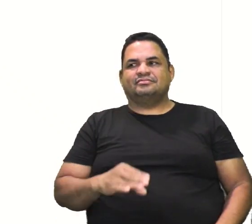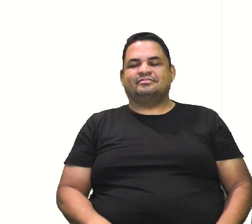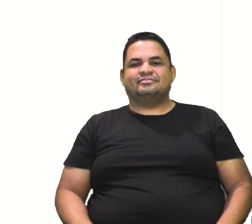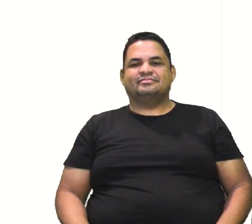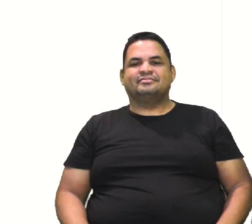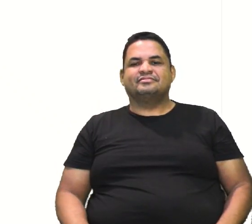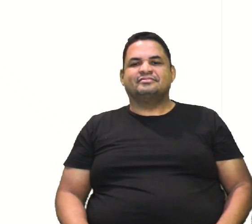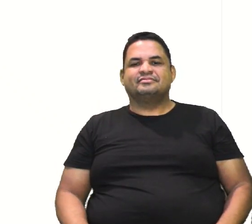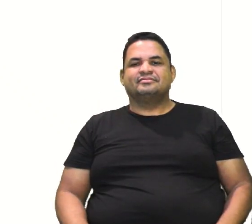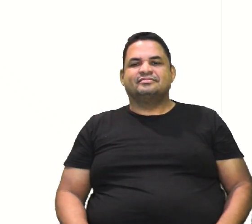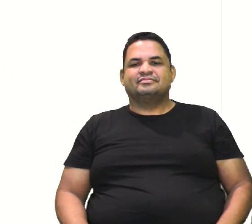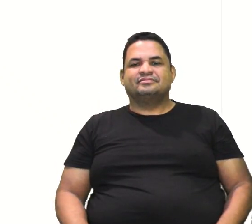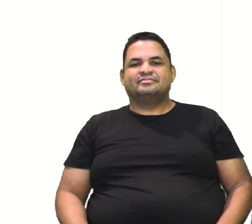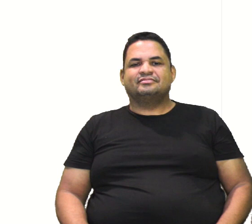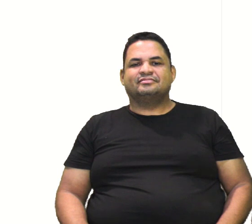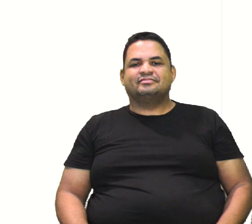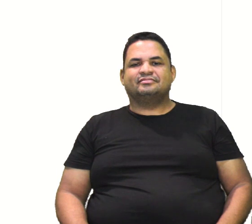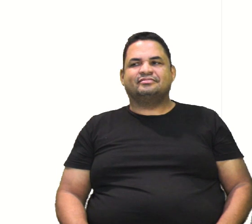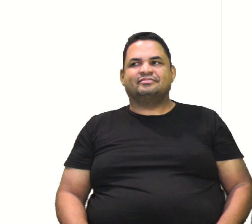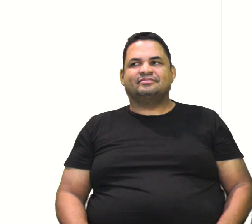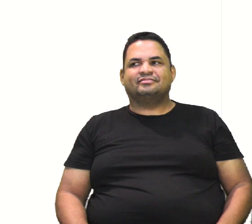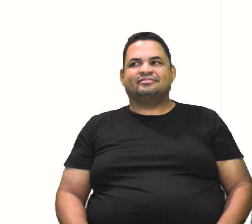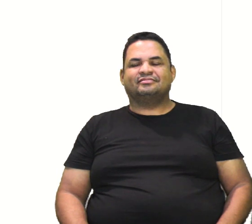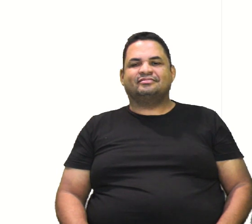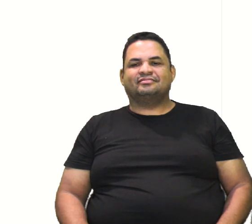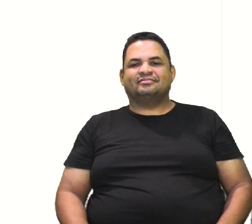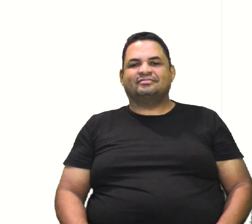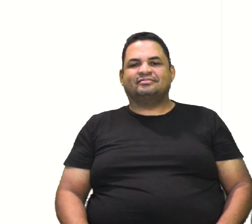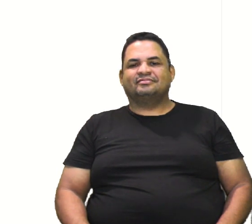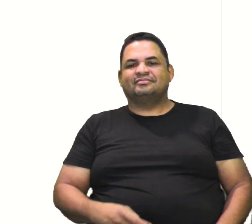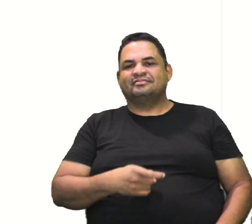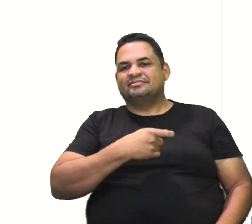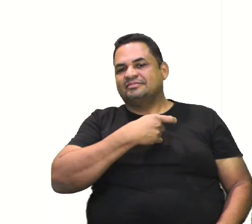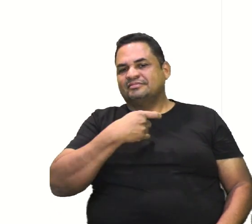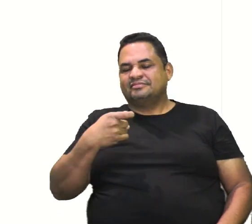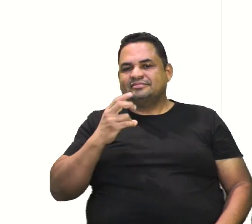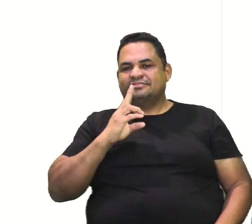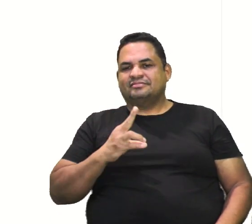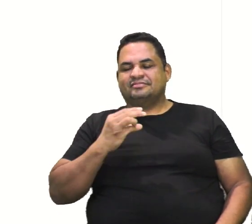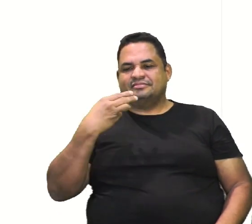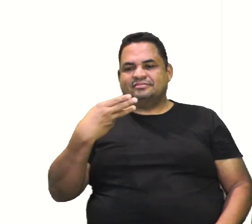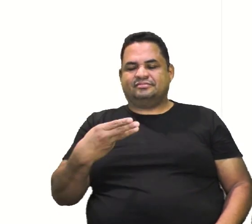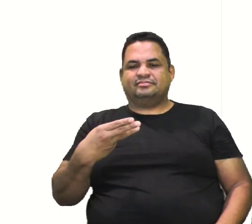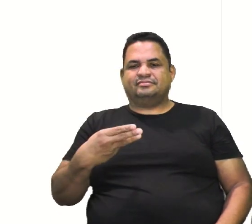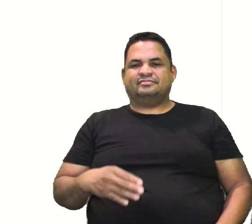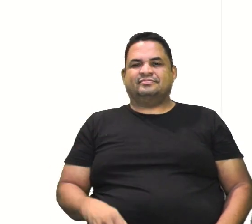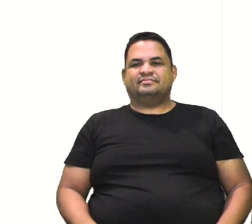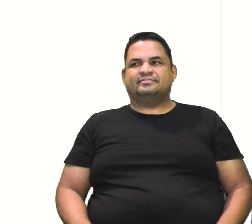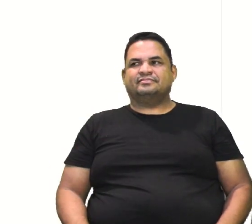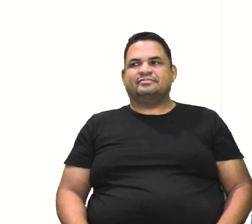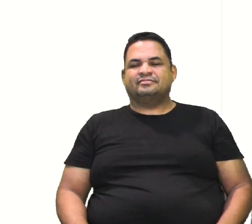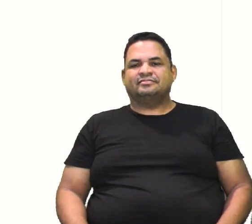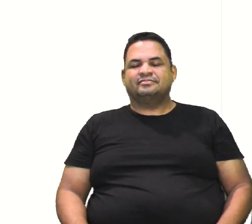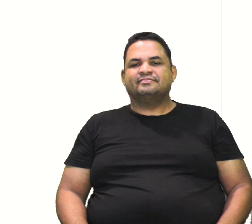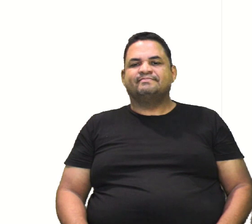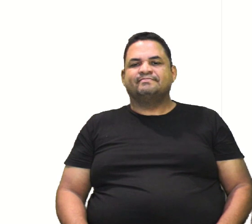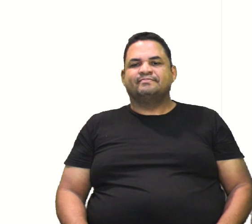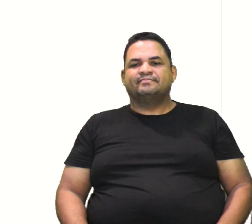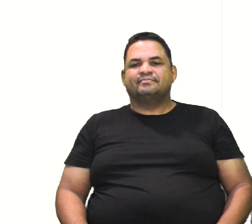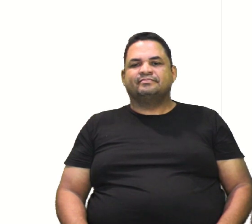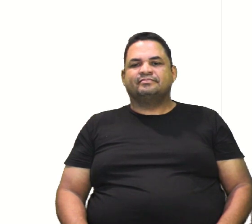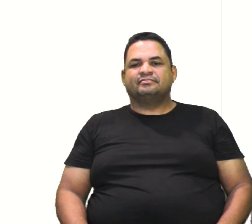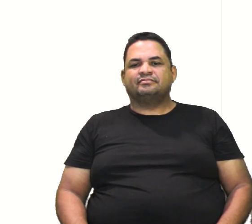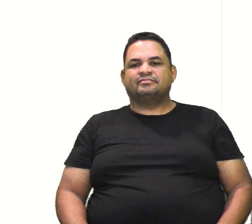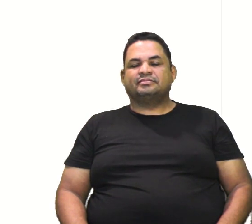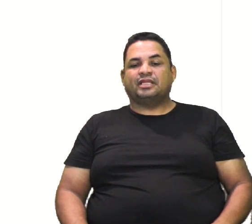meu Deus, isso é uma reta? É uma reta, lembra que é uma reta constante? Paralela ao eixo X? Lembrei.